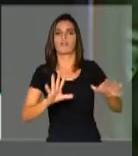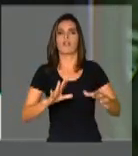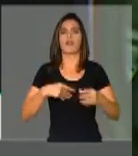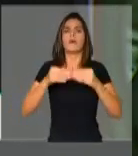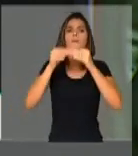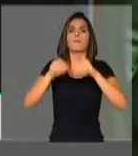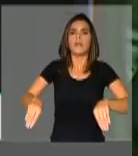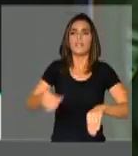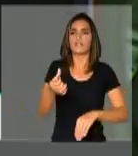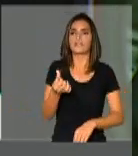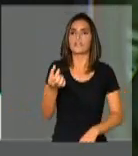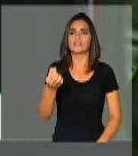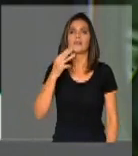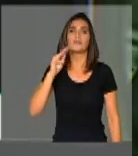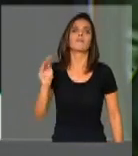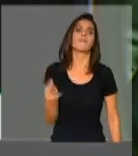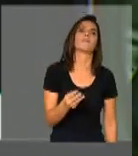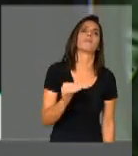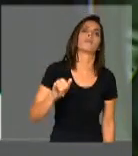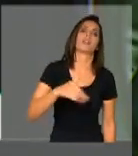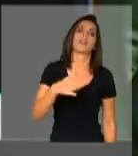60 milhões para o nosso país,